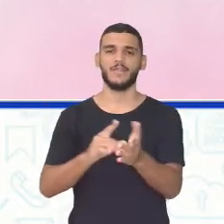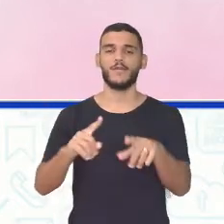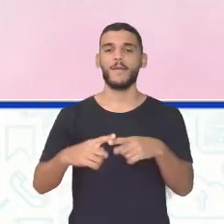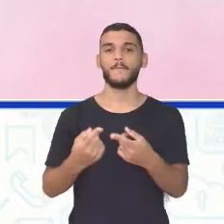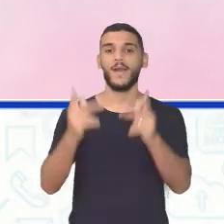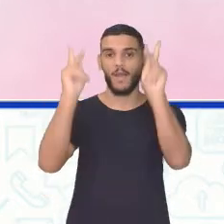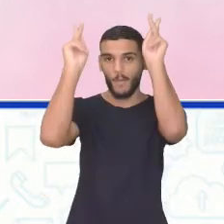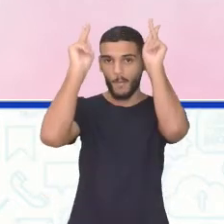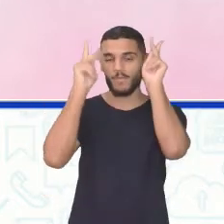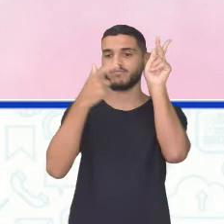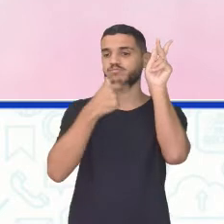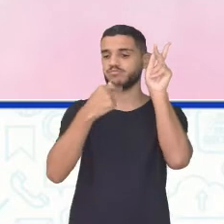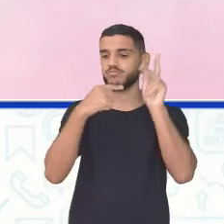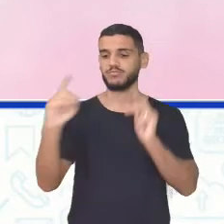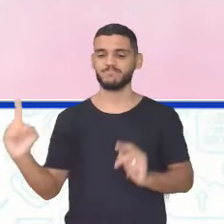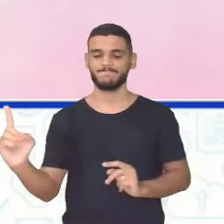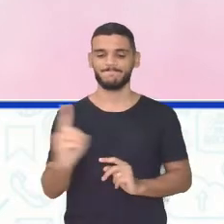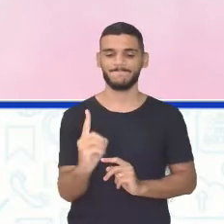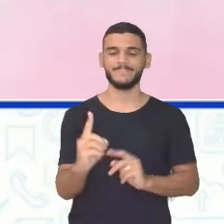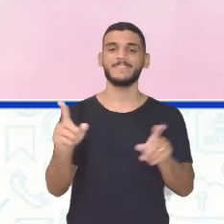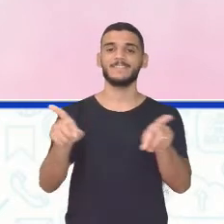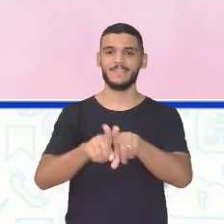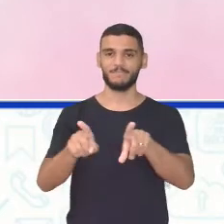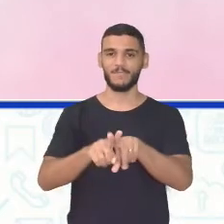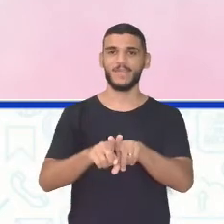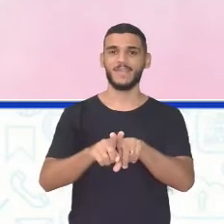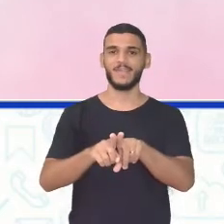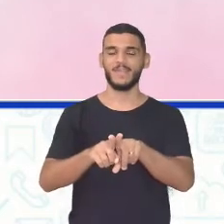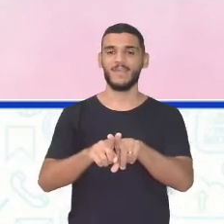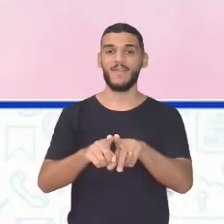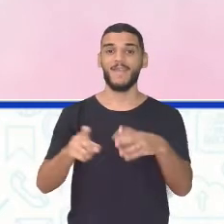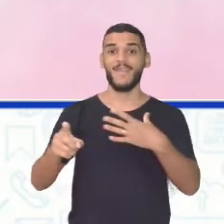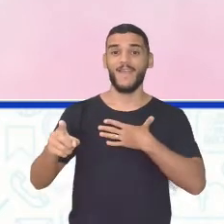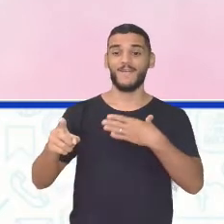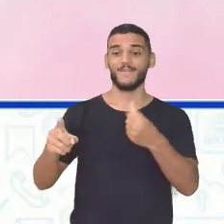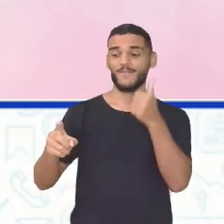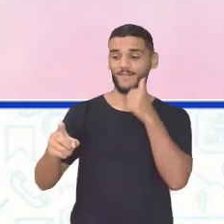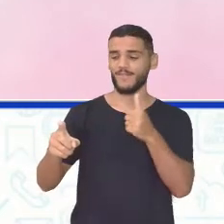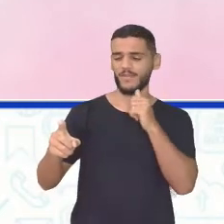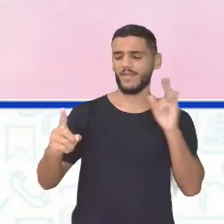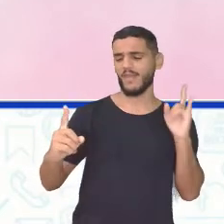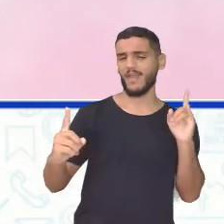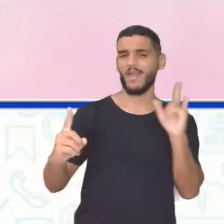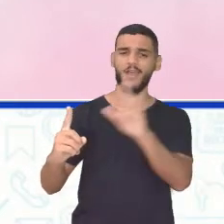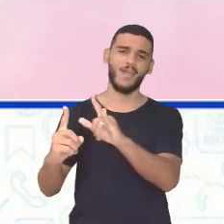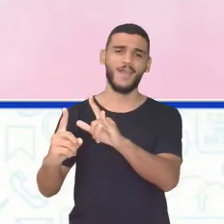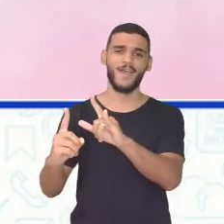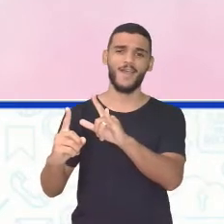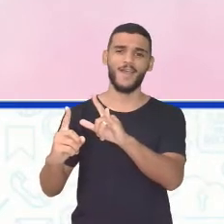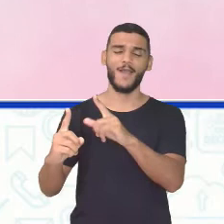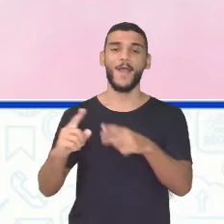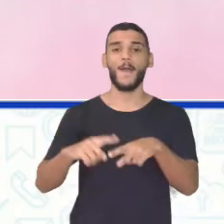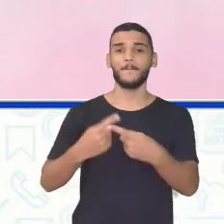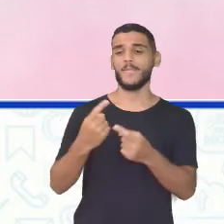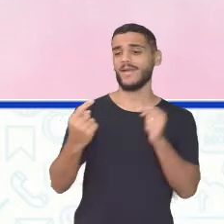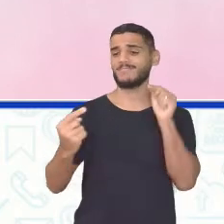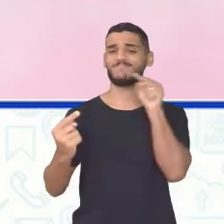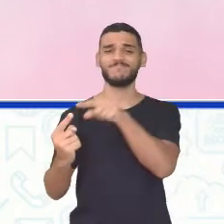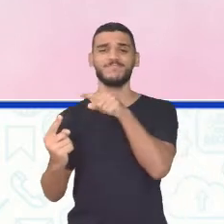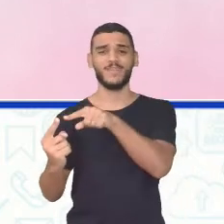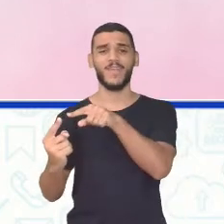sei. Era um moço. E aí ele não tem as condições ideais que o pai da princesa desejava